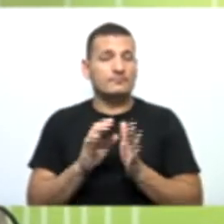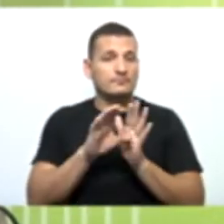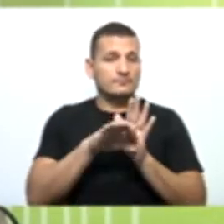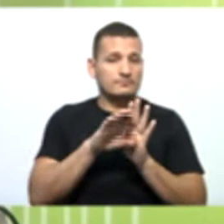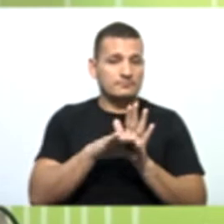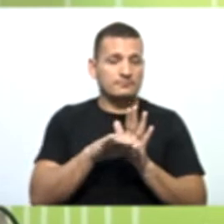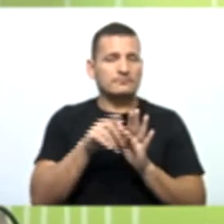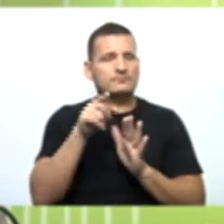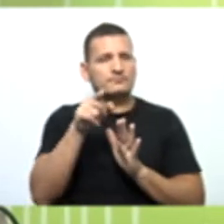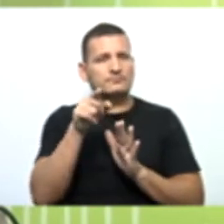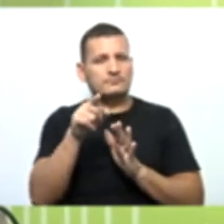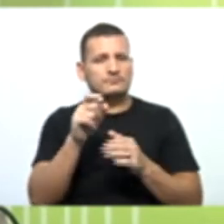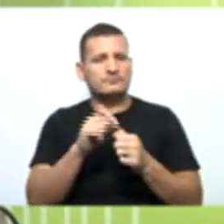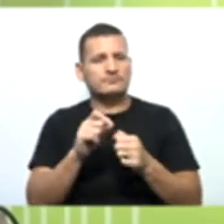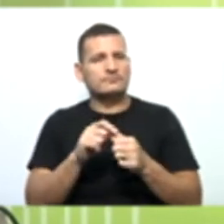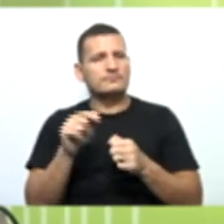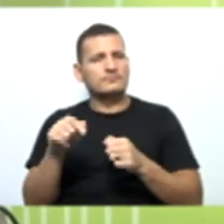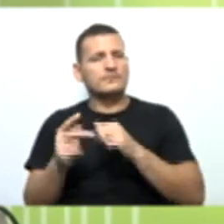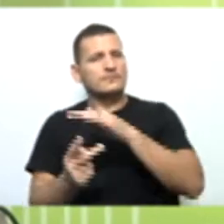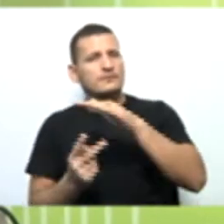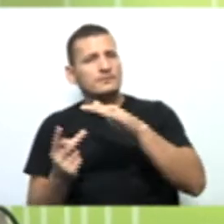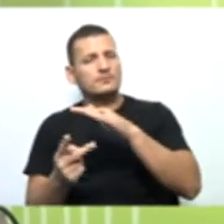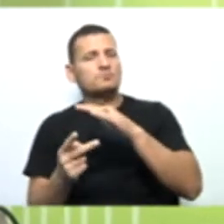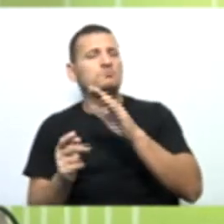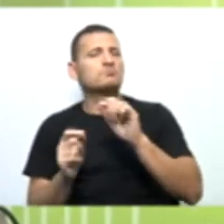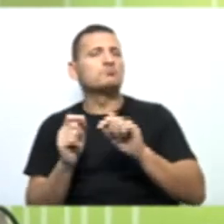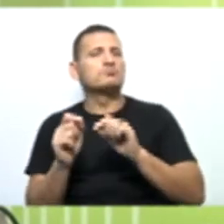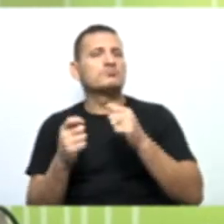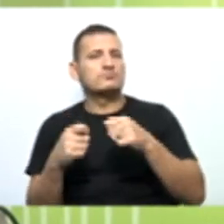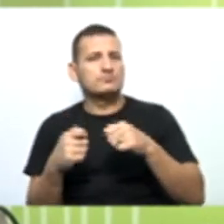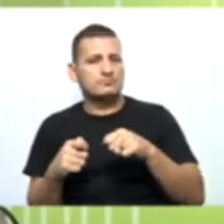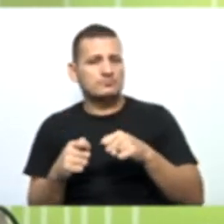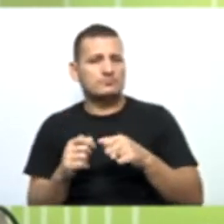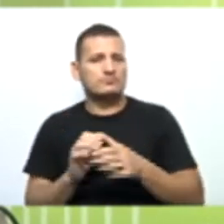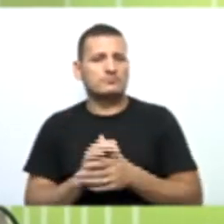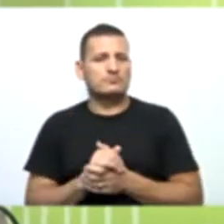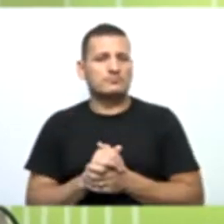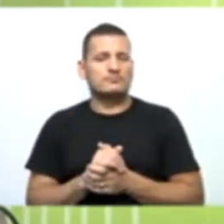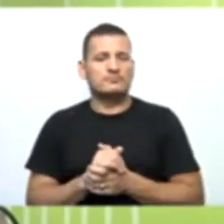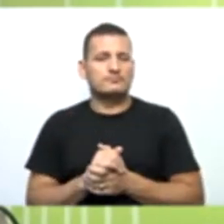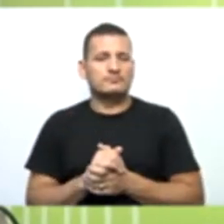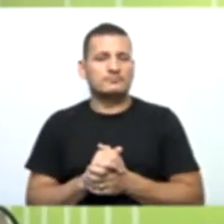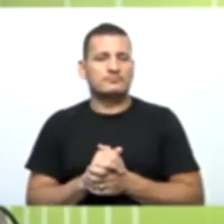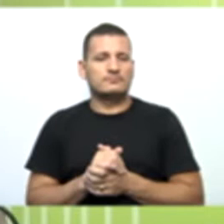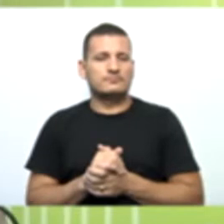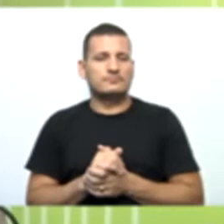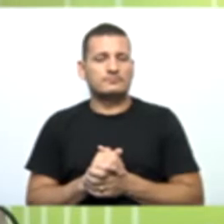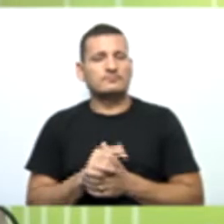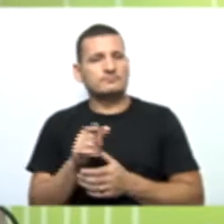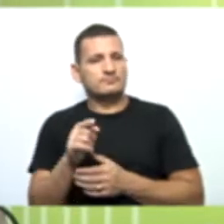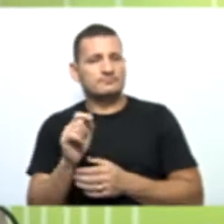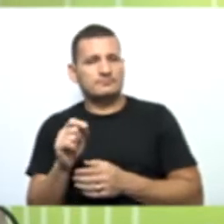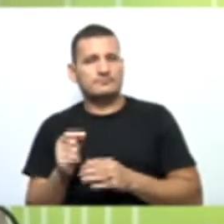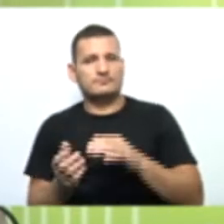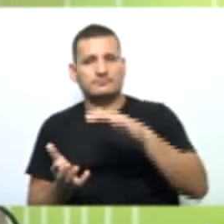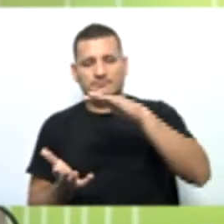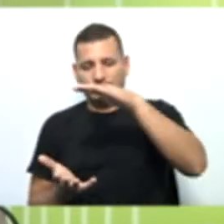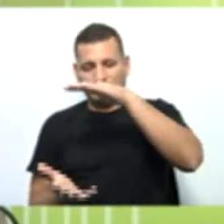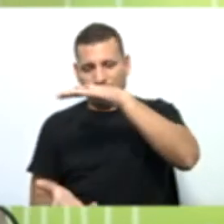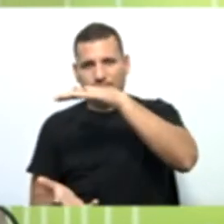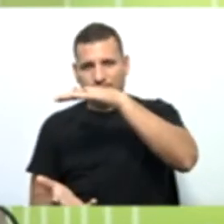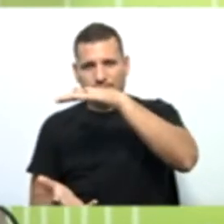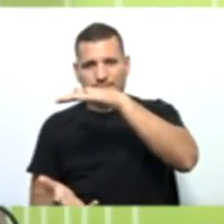você construir essa vitamina, o que precisa? Normalmente você vai ter um liquidificador, não é